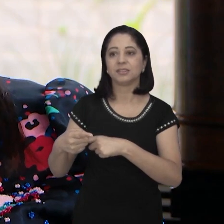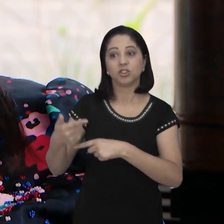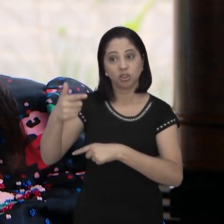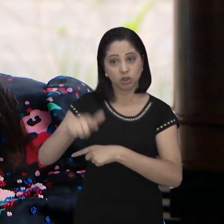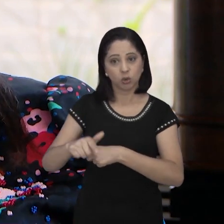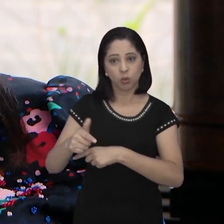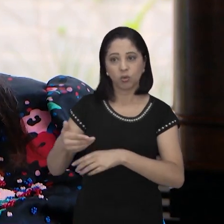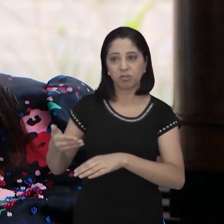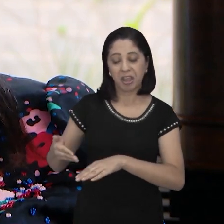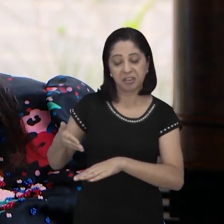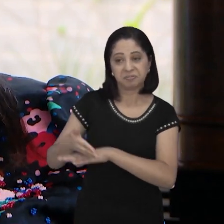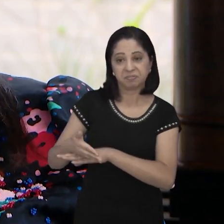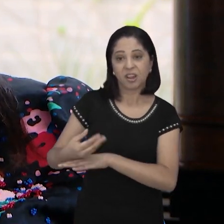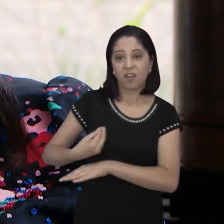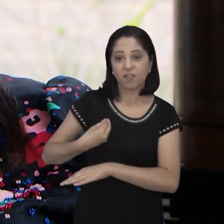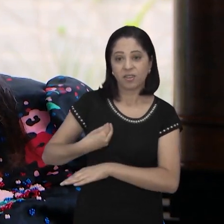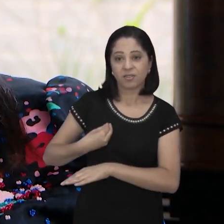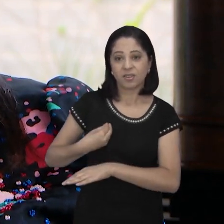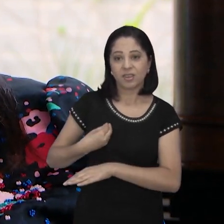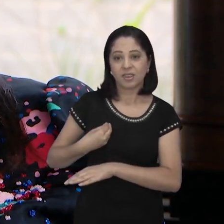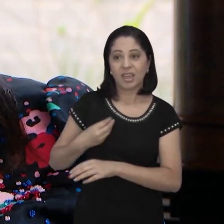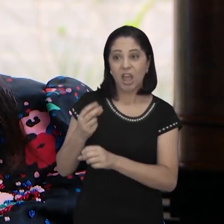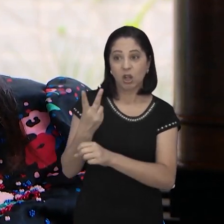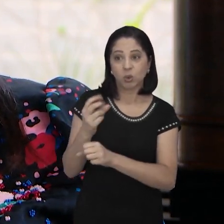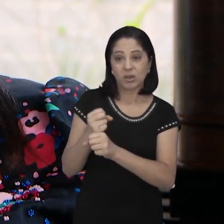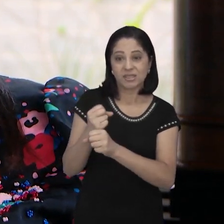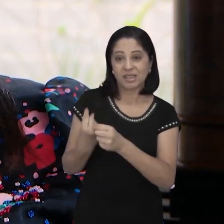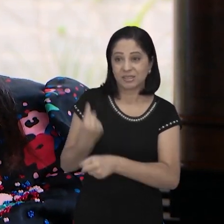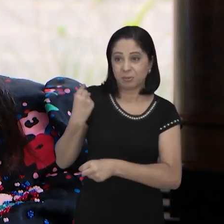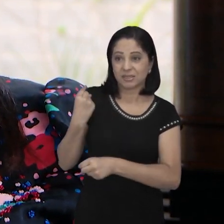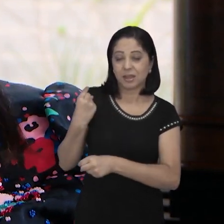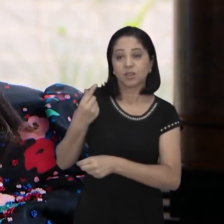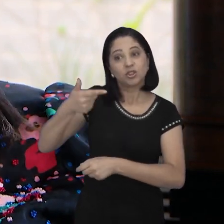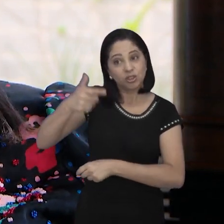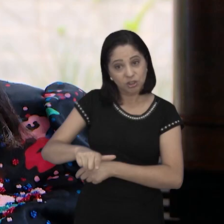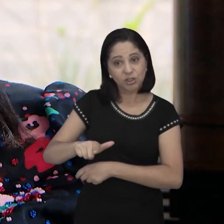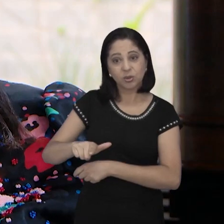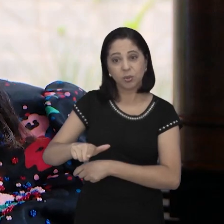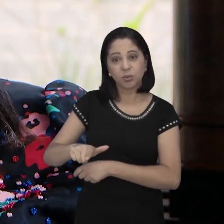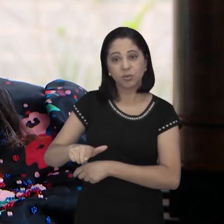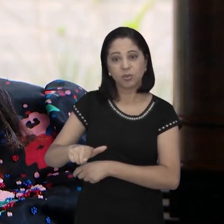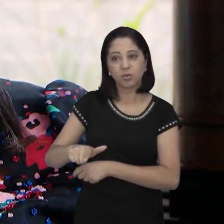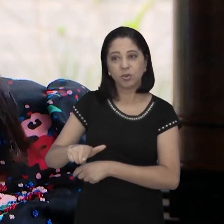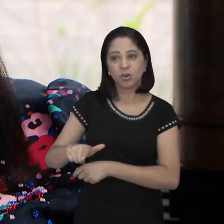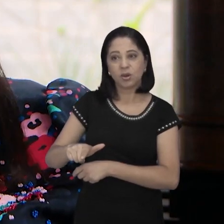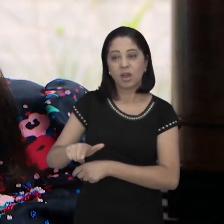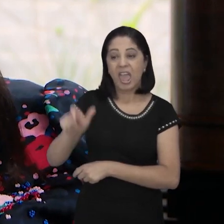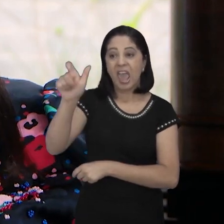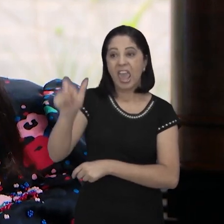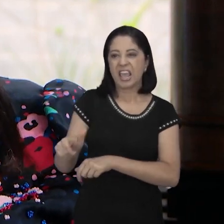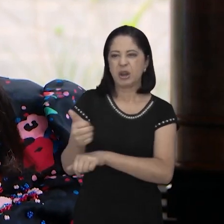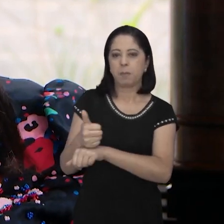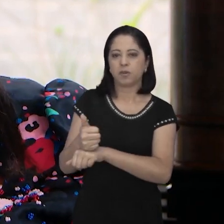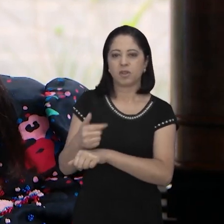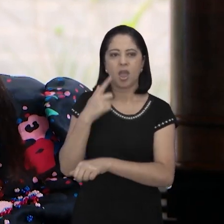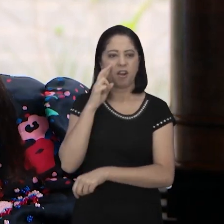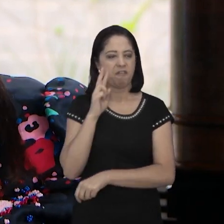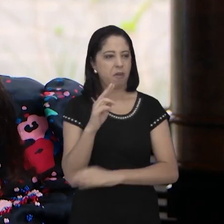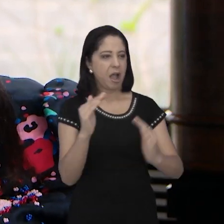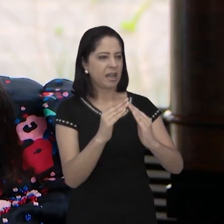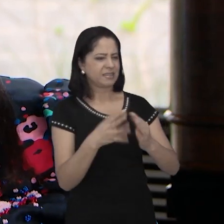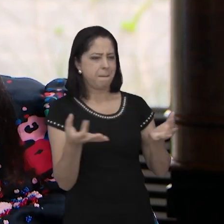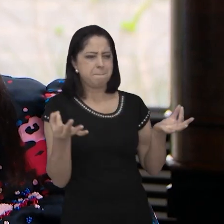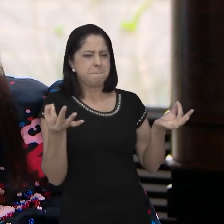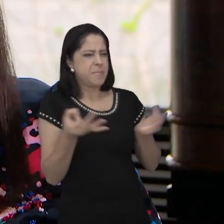reapareceu e, há 2 anos atrás, de novo, ele tocou aqui. E ele disse, essa casa